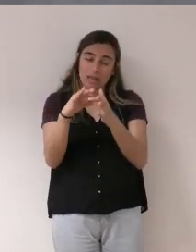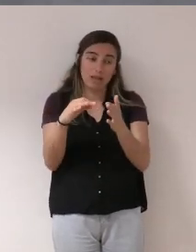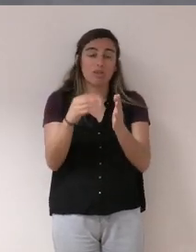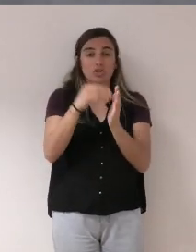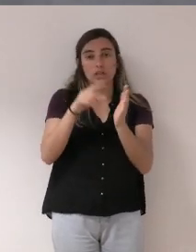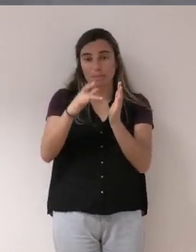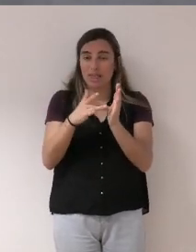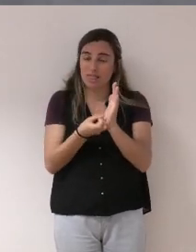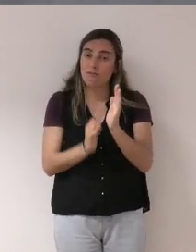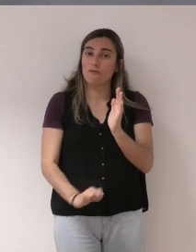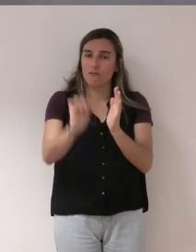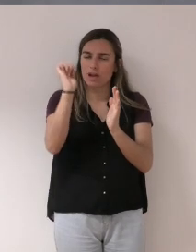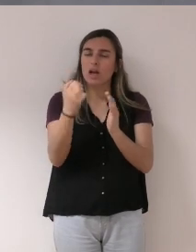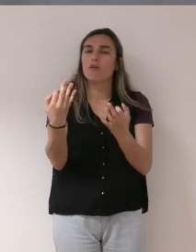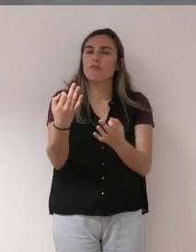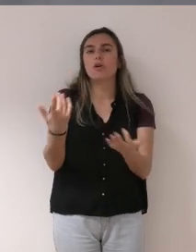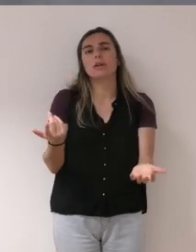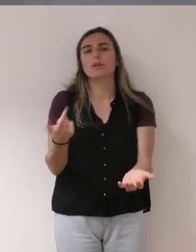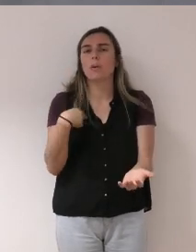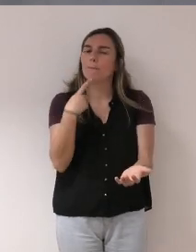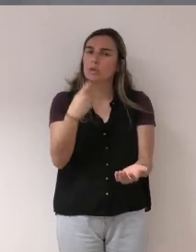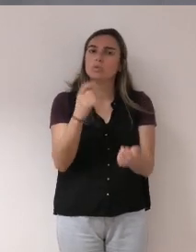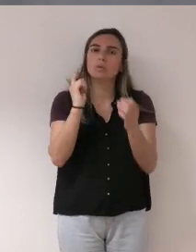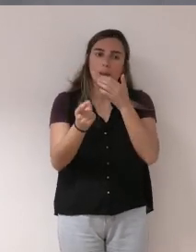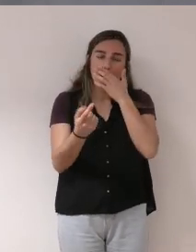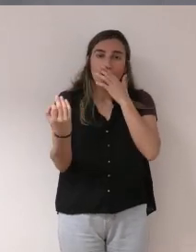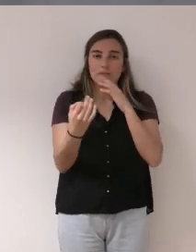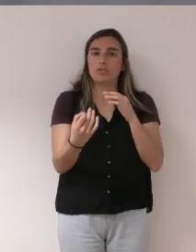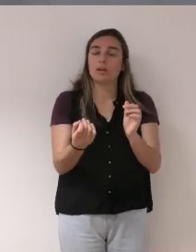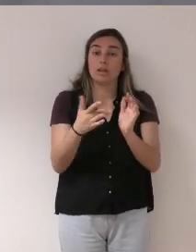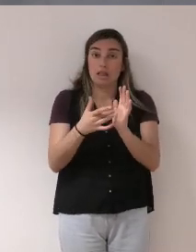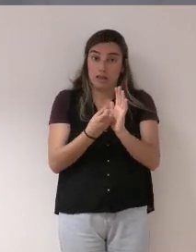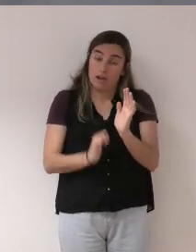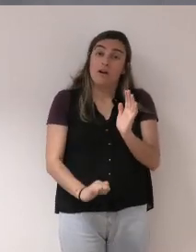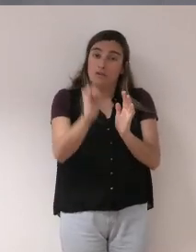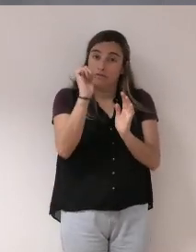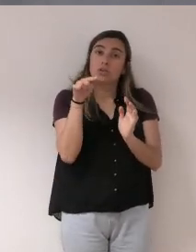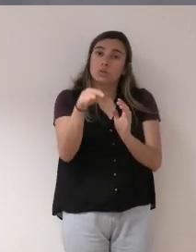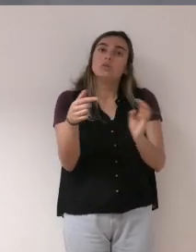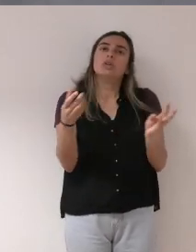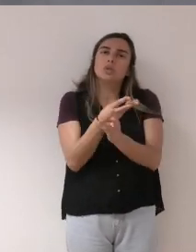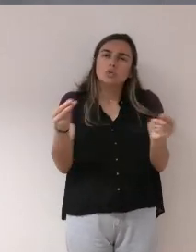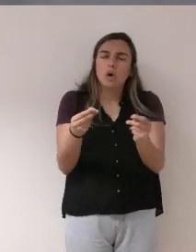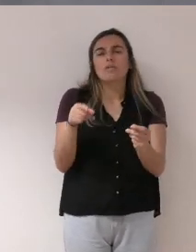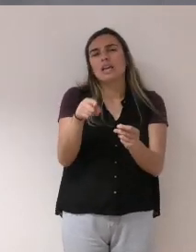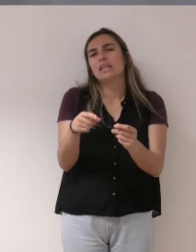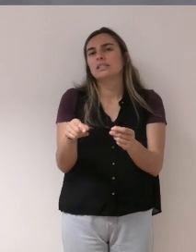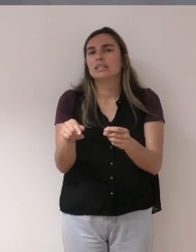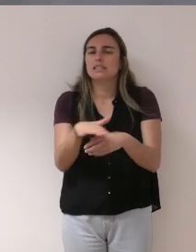livros. Até que ponto é que, nos seus livros, como é que resolve esse